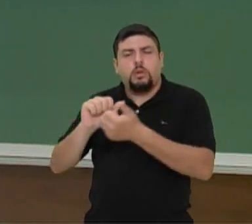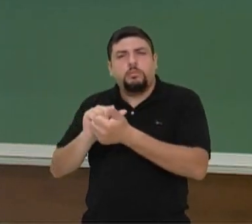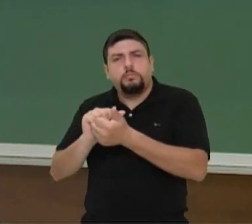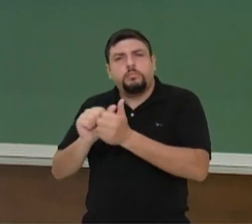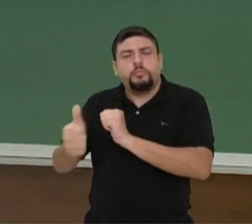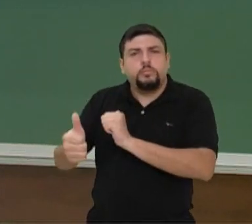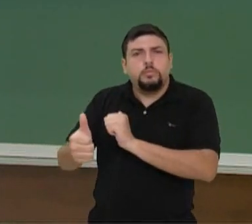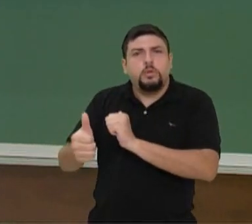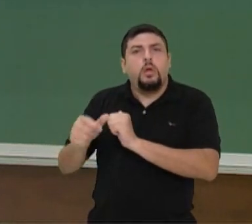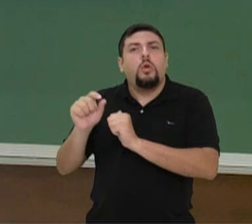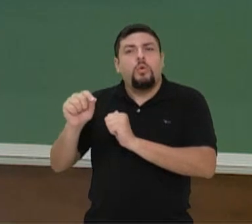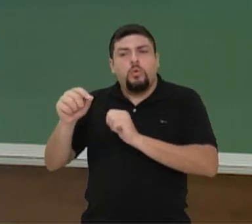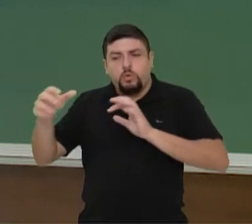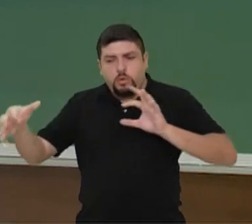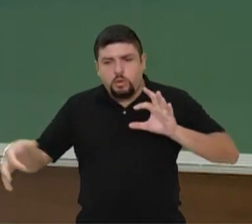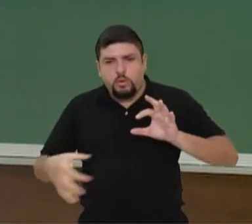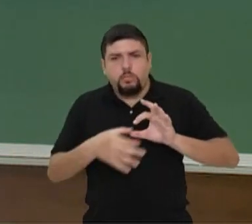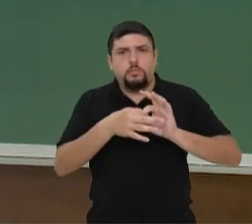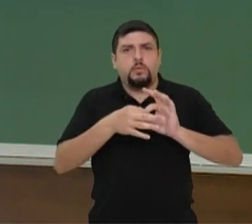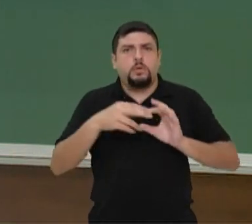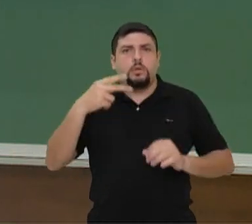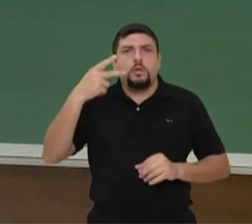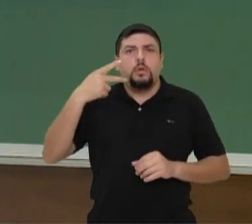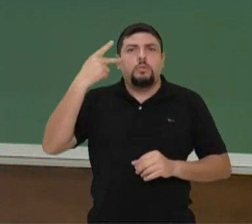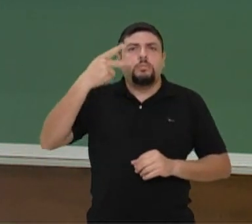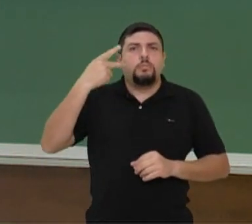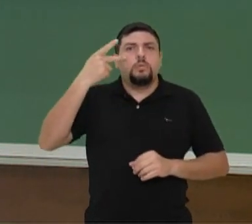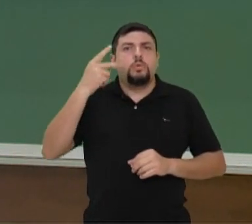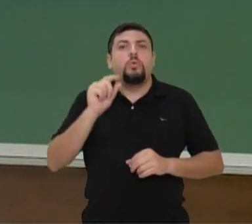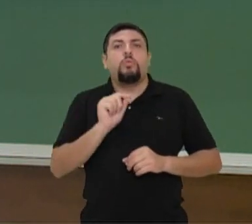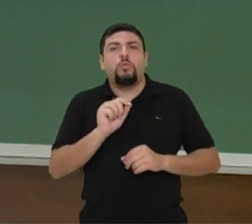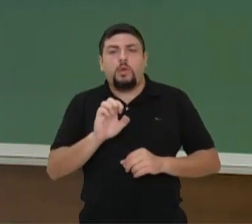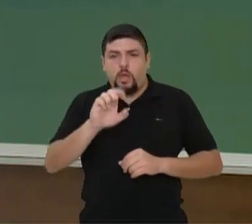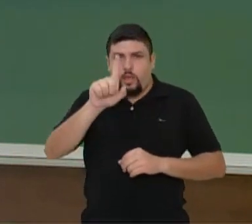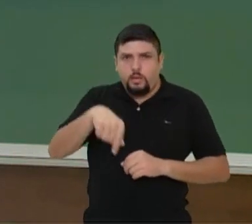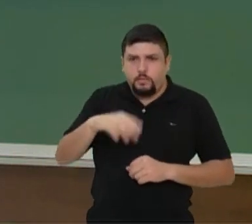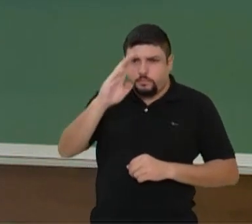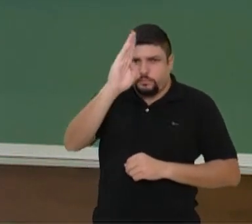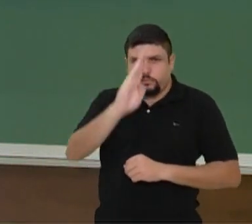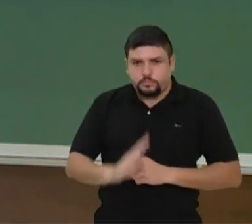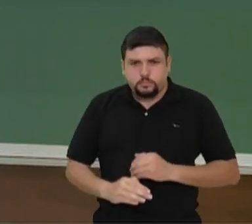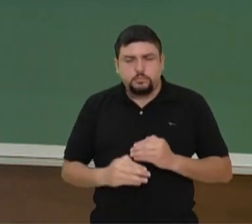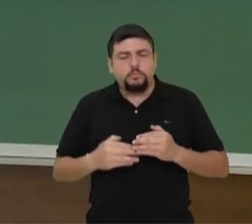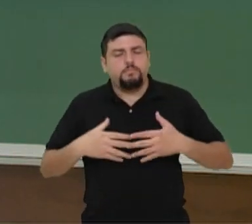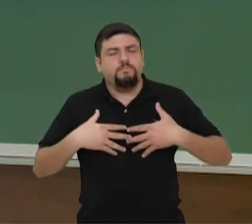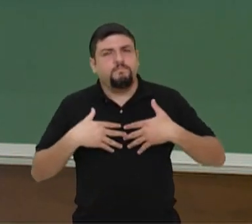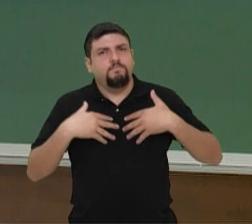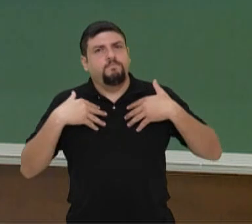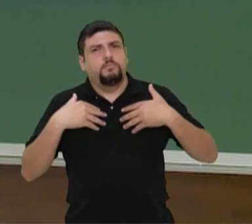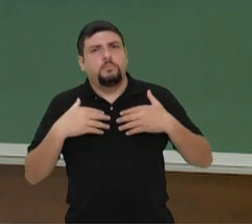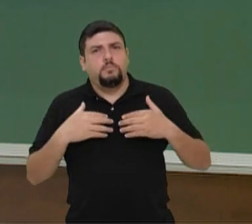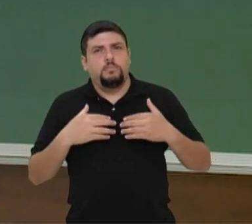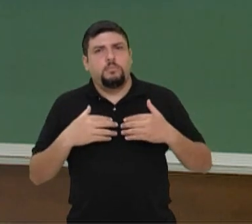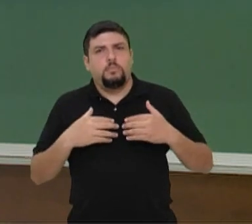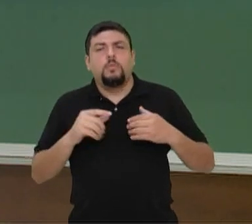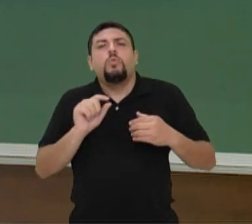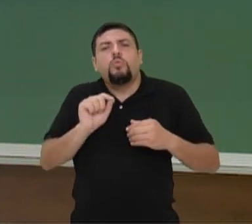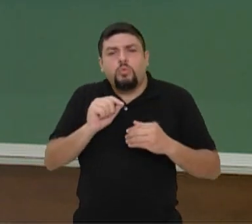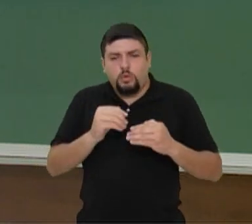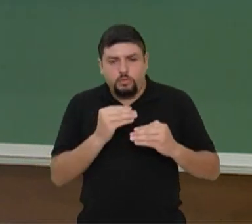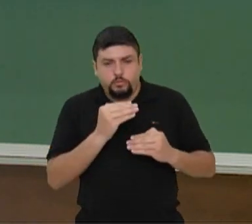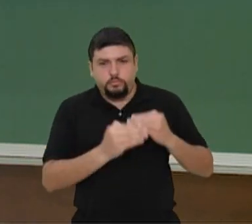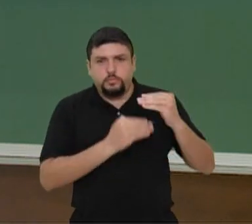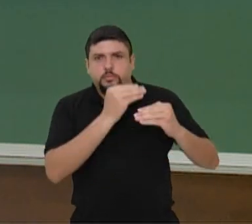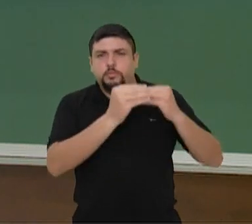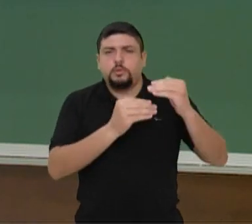aspectos políticos desse momento aí de engrandecimento nacional. o desenvolvimentismo, os anos